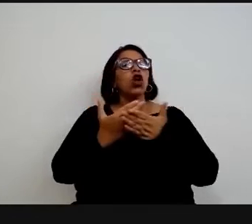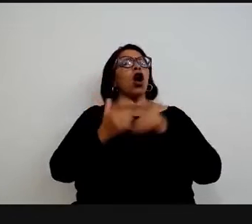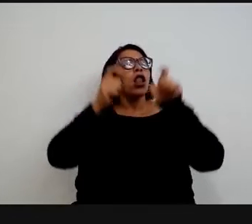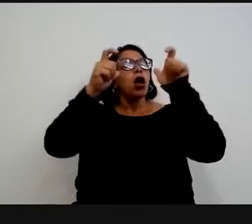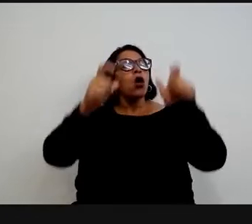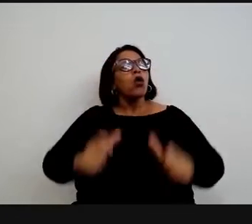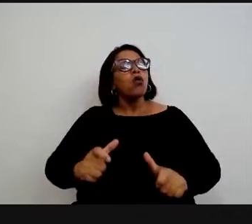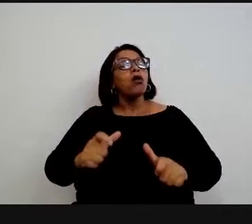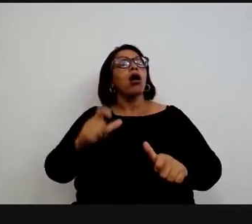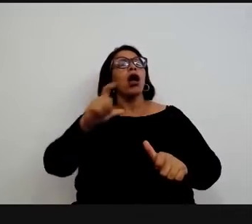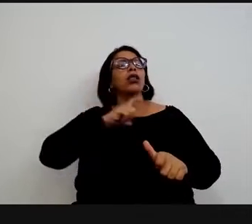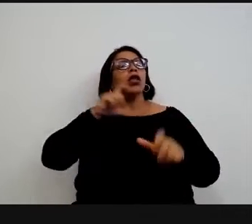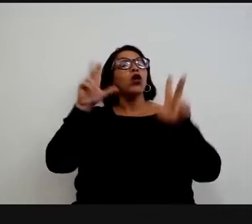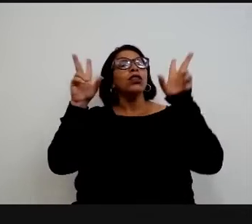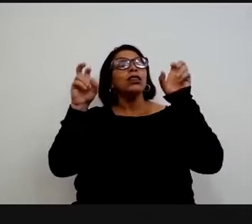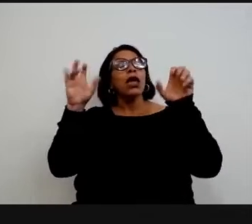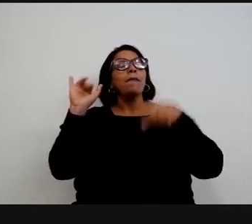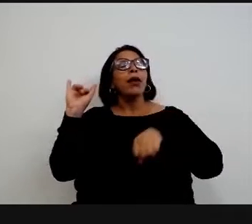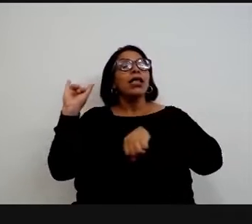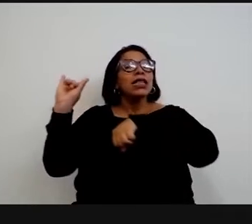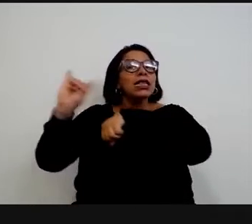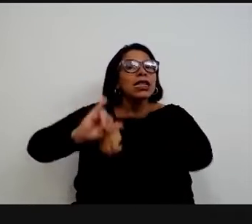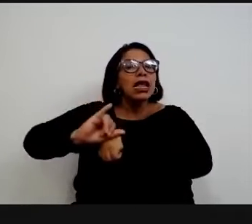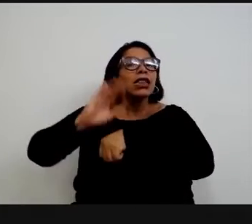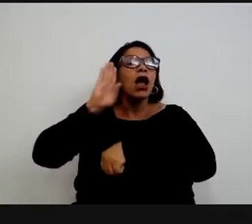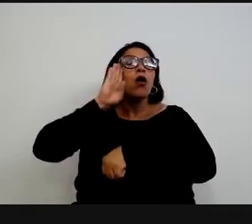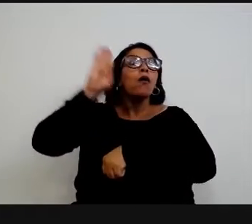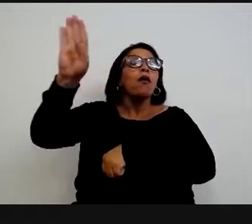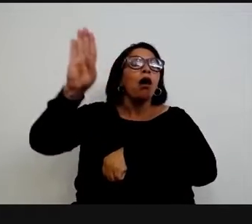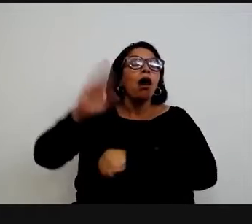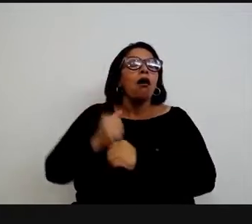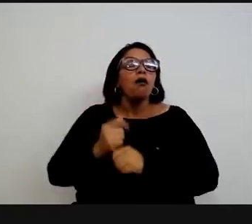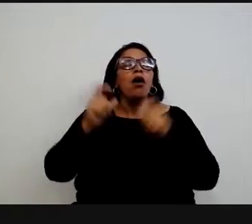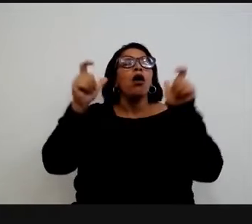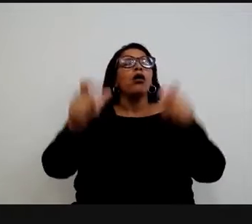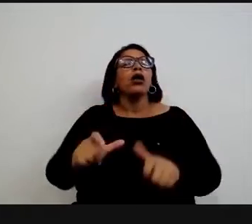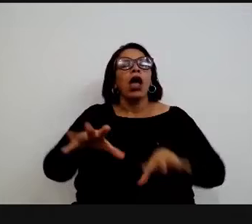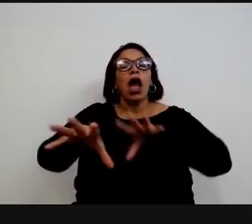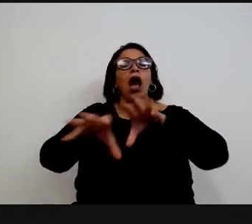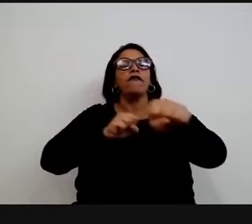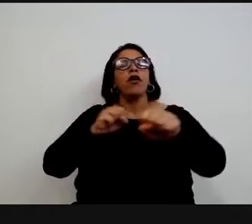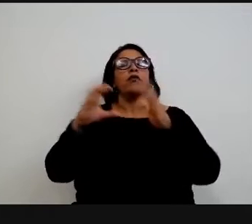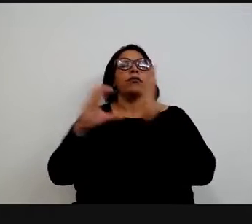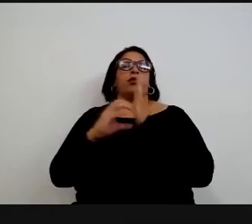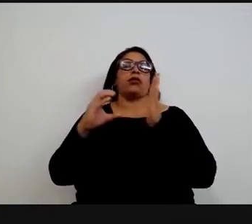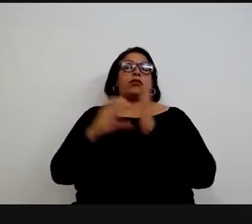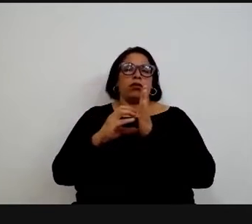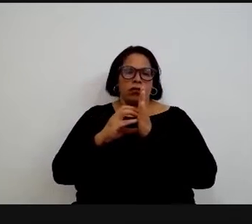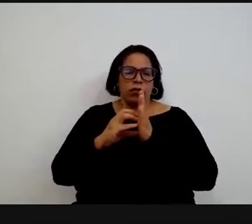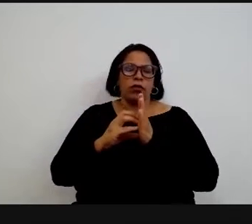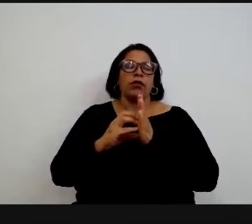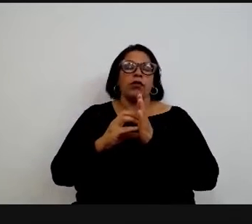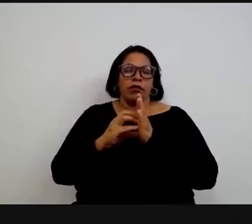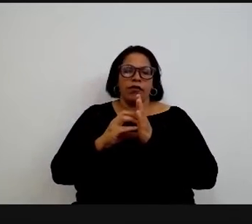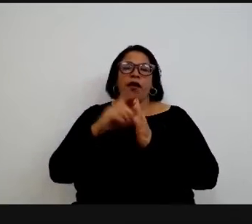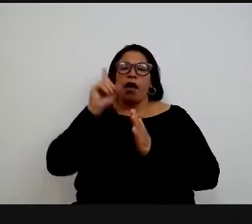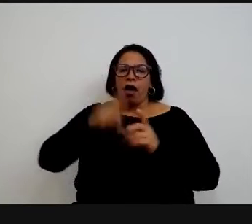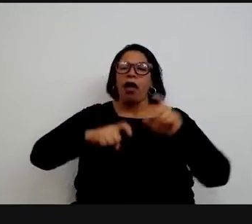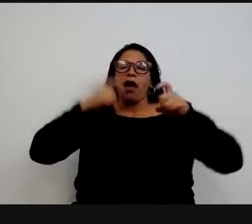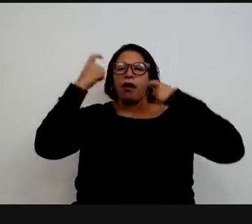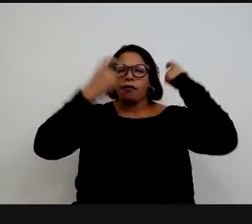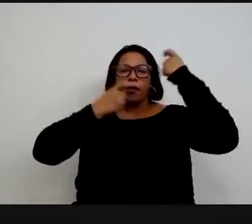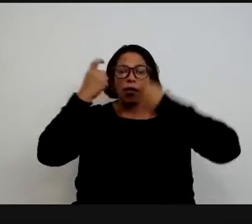lugar em que você pode tratar de alguns temas centrais. Um deles, primeiro do nosso cardápio, é a formação dos nossos servidores. E